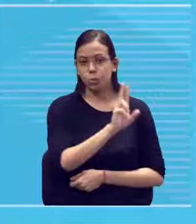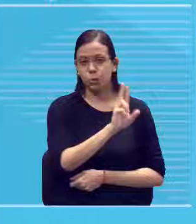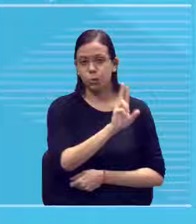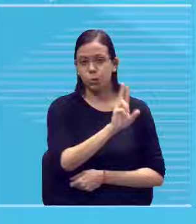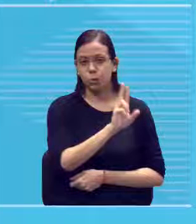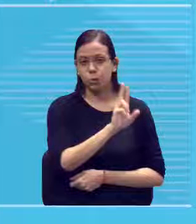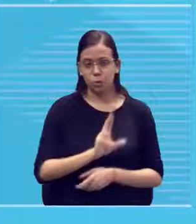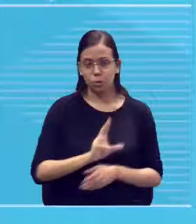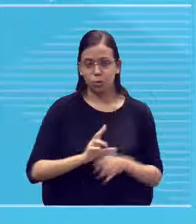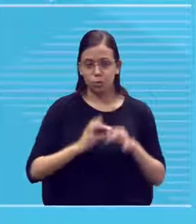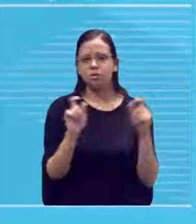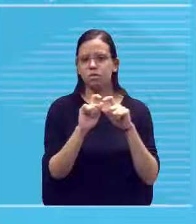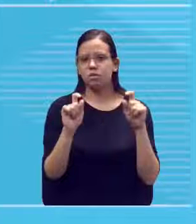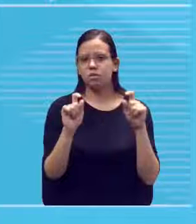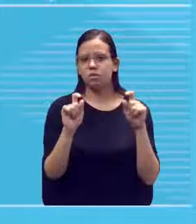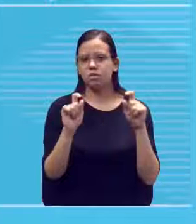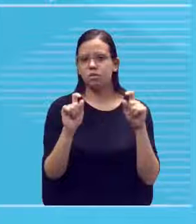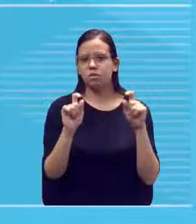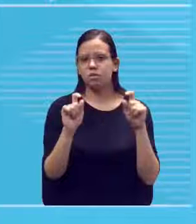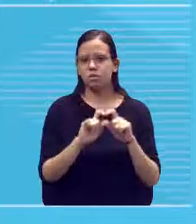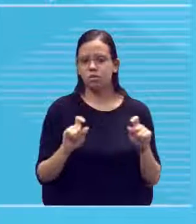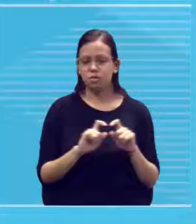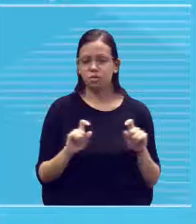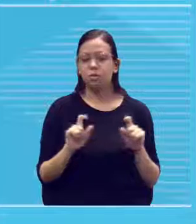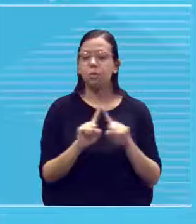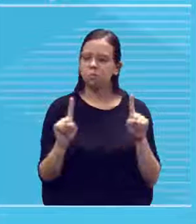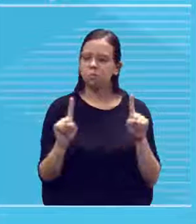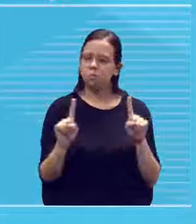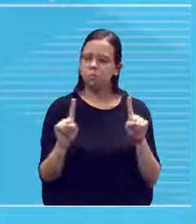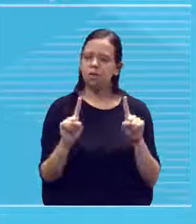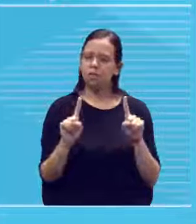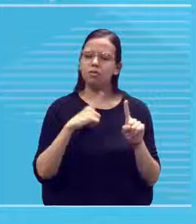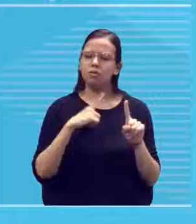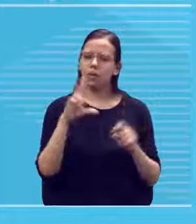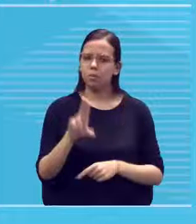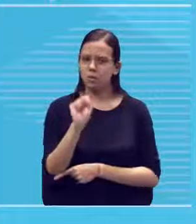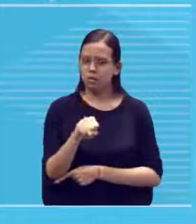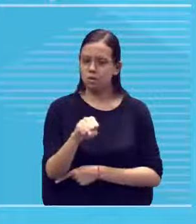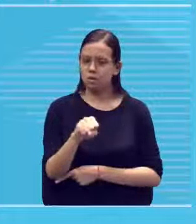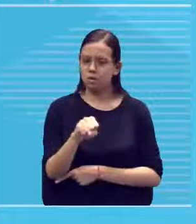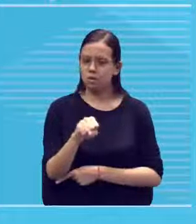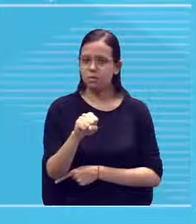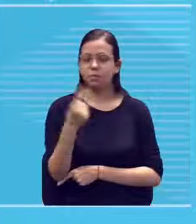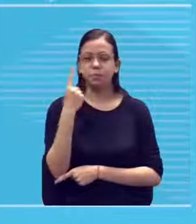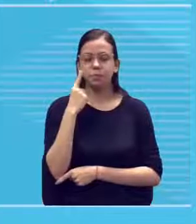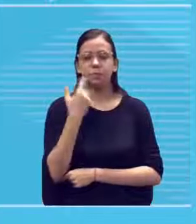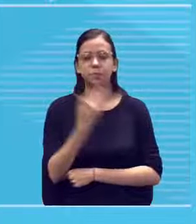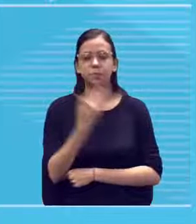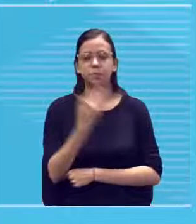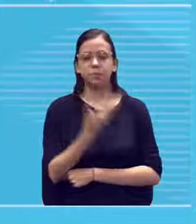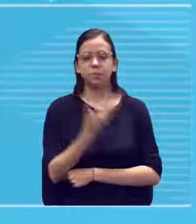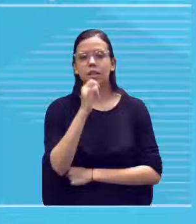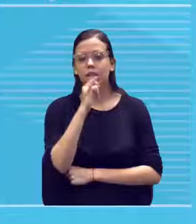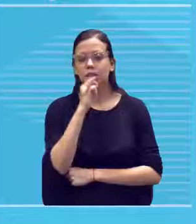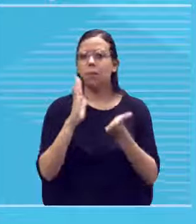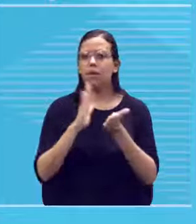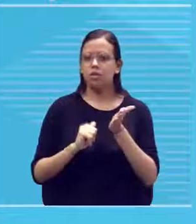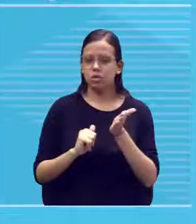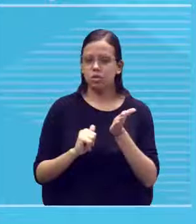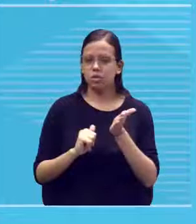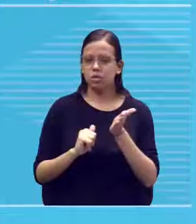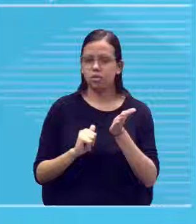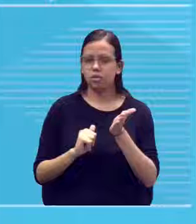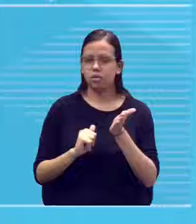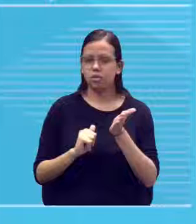todos mas tem utilidade sim né olha aí para eu e a liminar